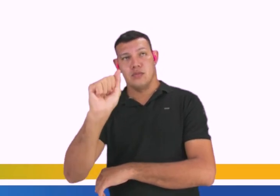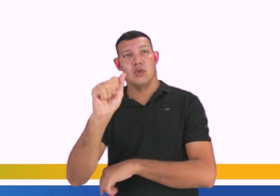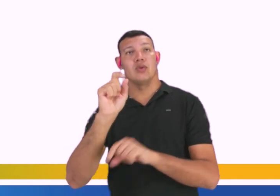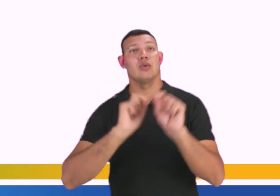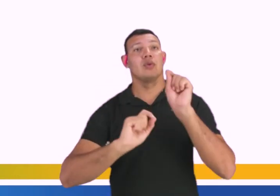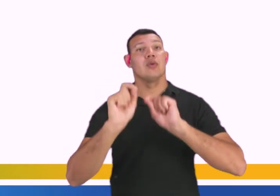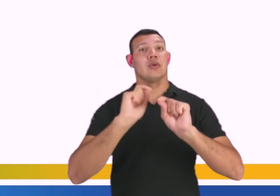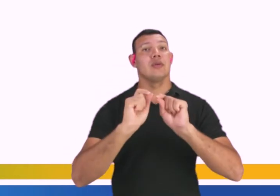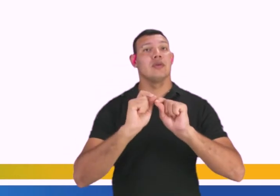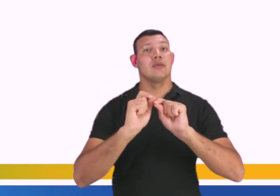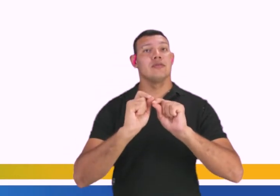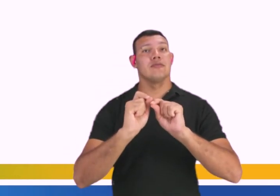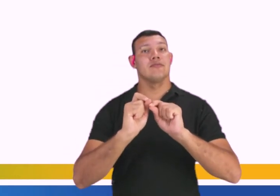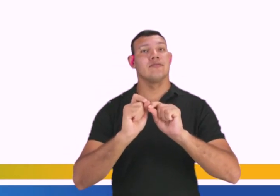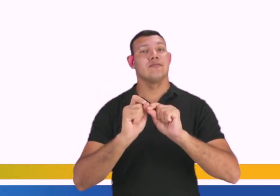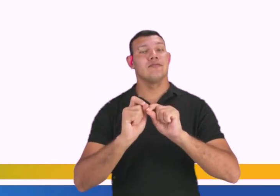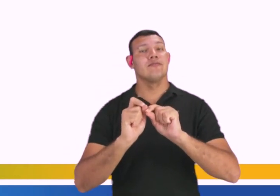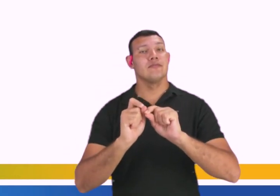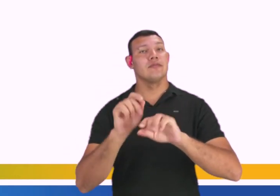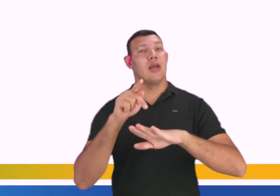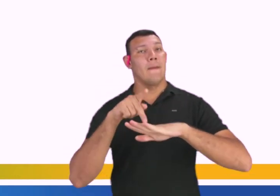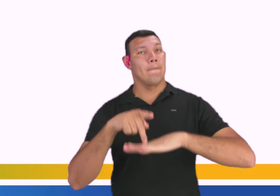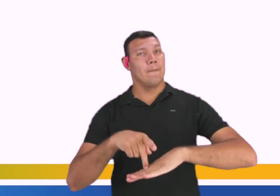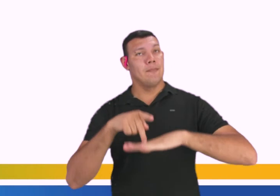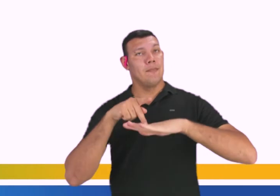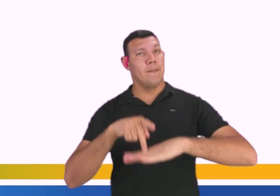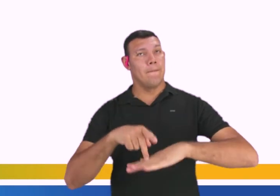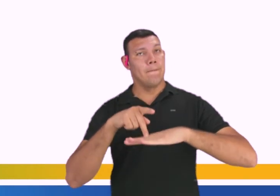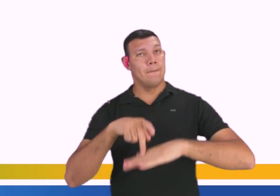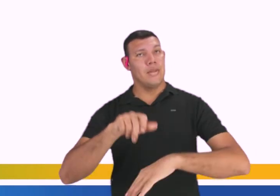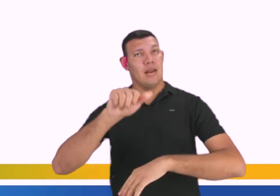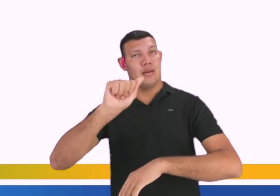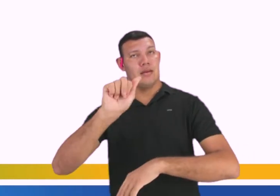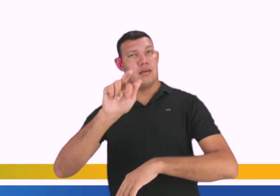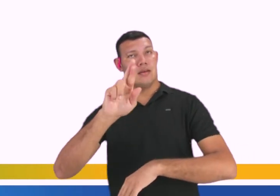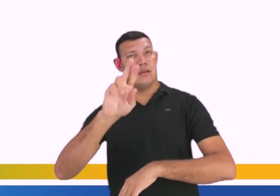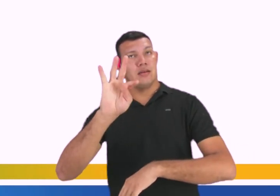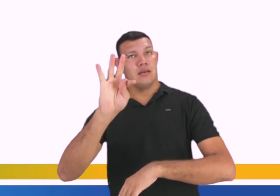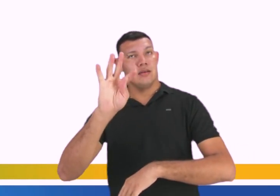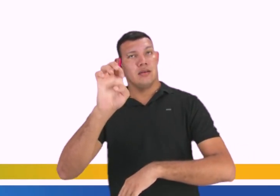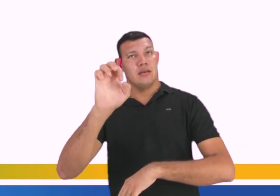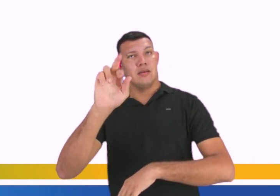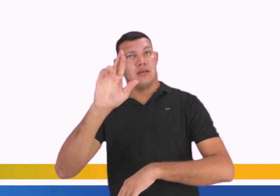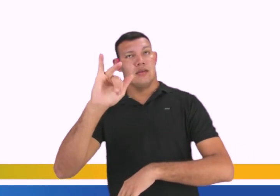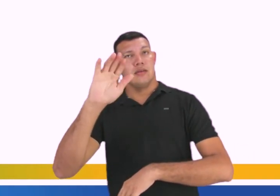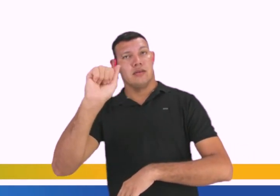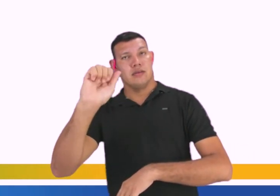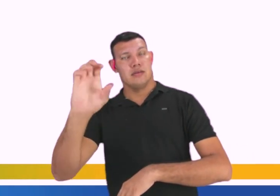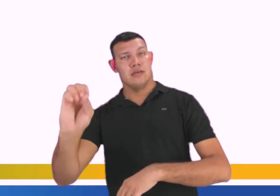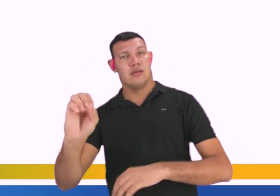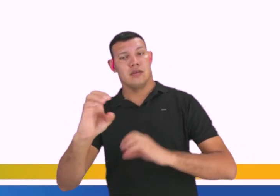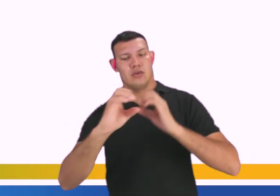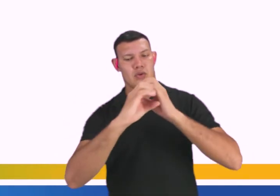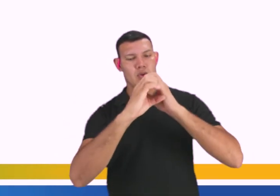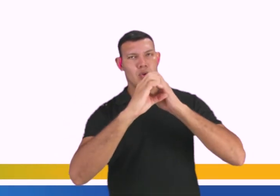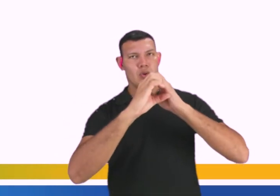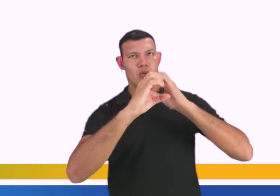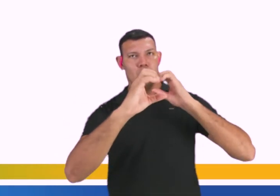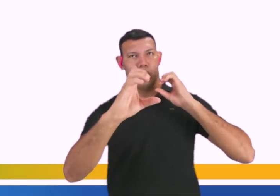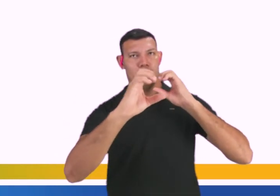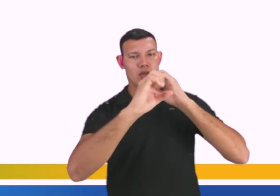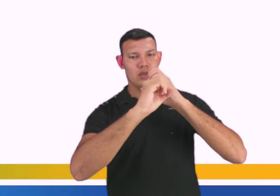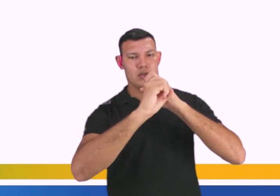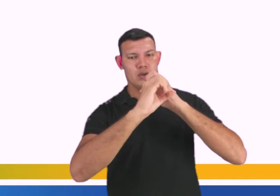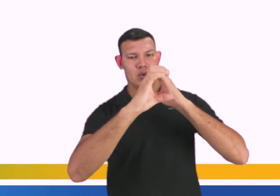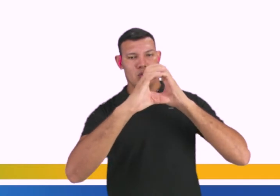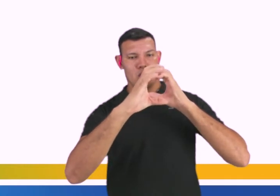também de força sendo aplicada, só que no caso são forças aplicadas nos vasos sanguíneos, quando o coração está